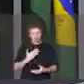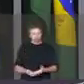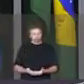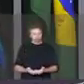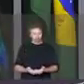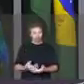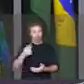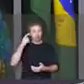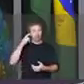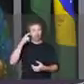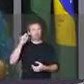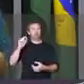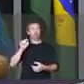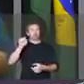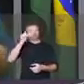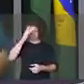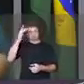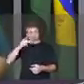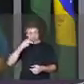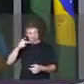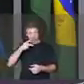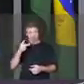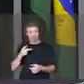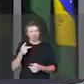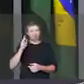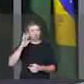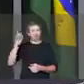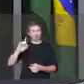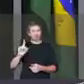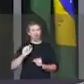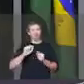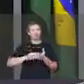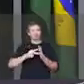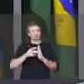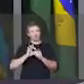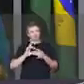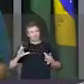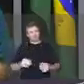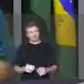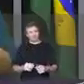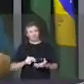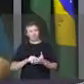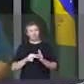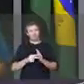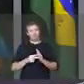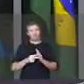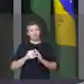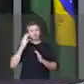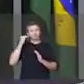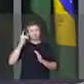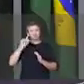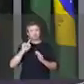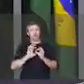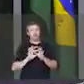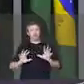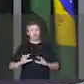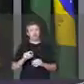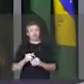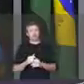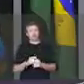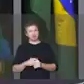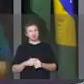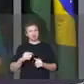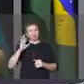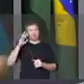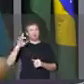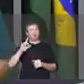penso é que essa pessoa que está falando não tem noção do que é democracia, não tem noção do que é liberdade, não tem noção